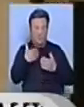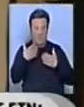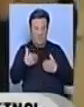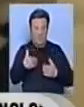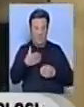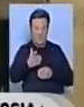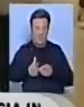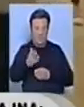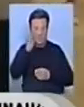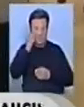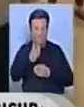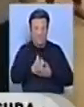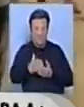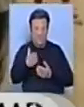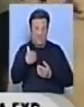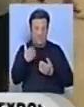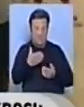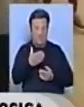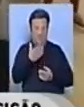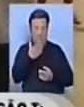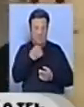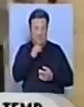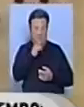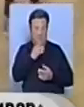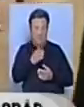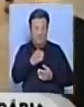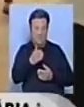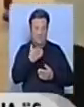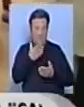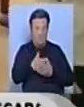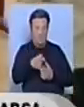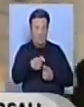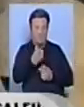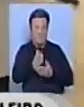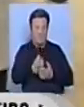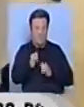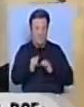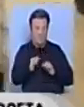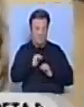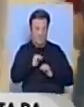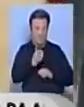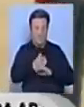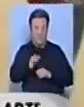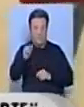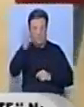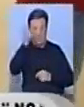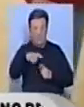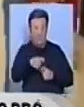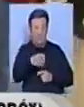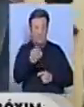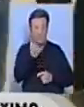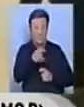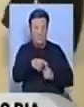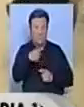porque sabia que metade da capa pertencia a ele e outra metade pertencia ao imperador. E depois ele ficou muito feliz e o